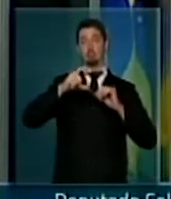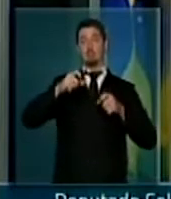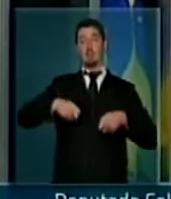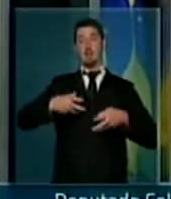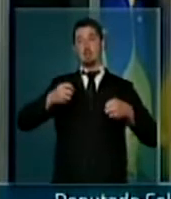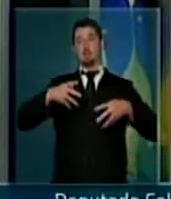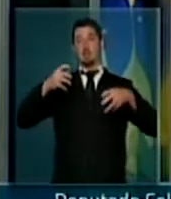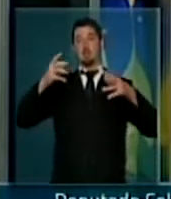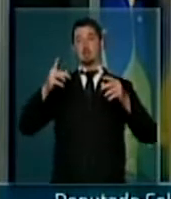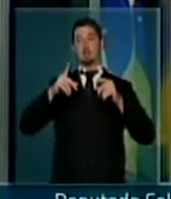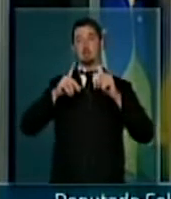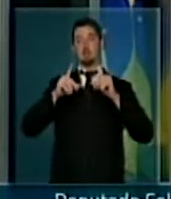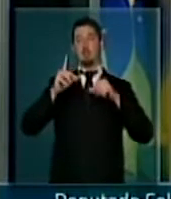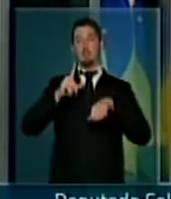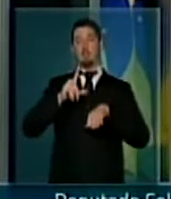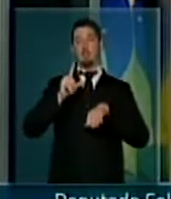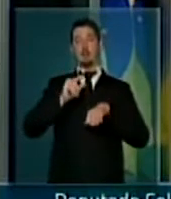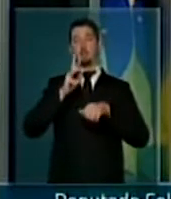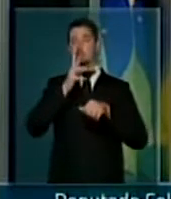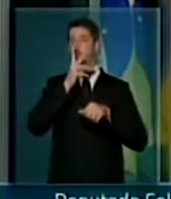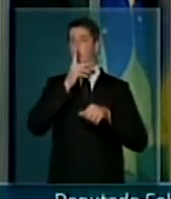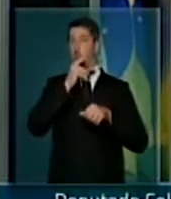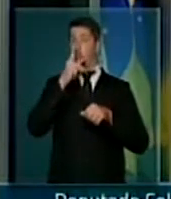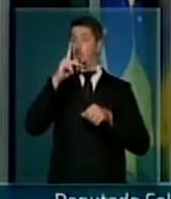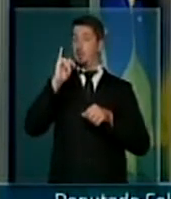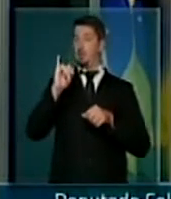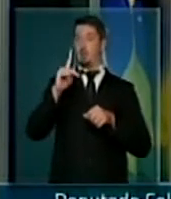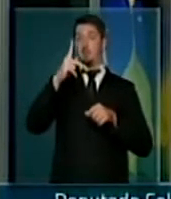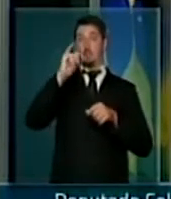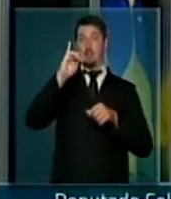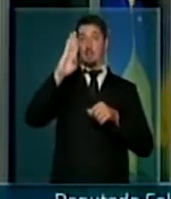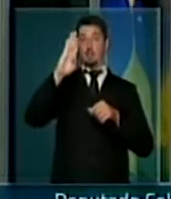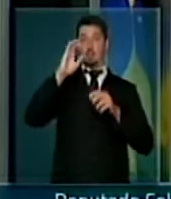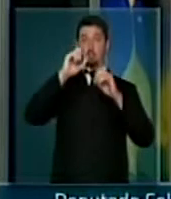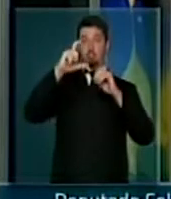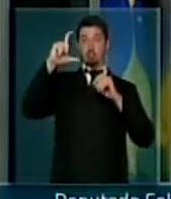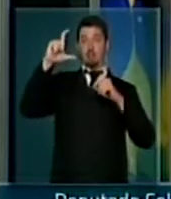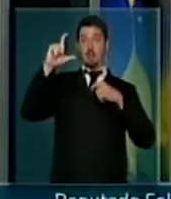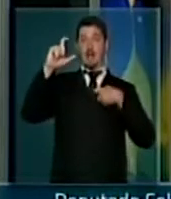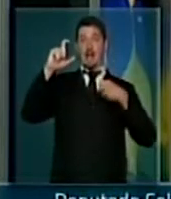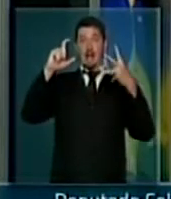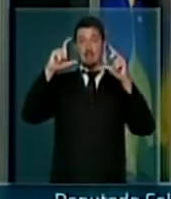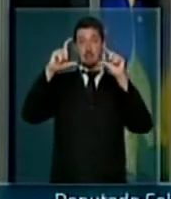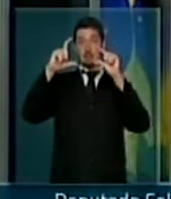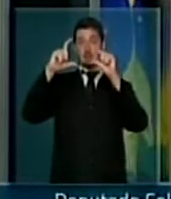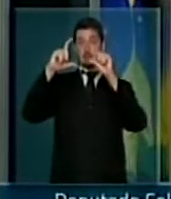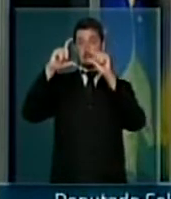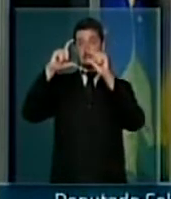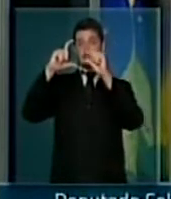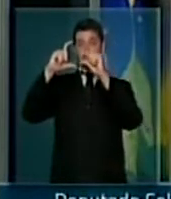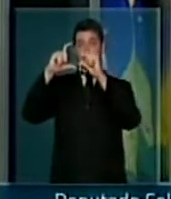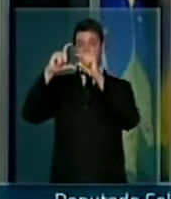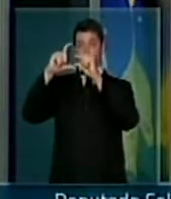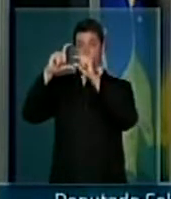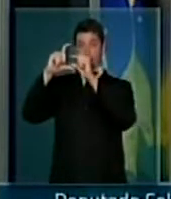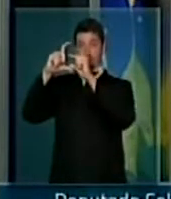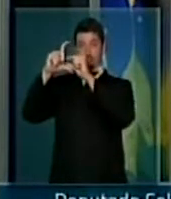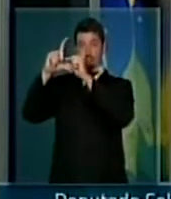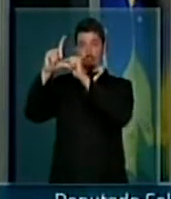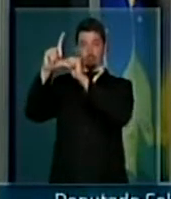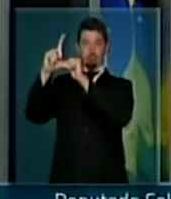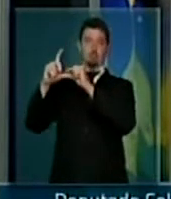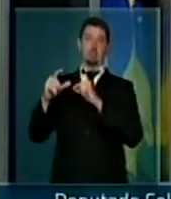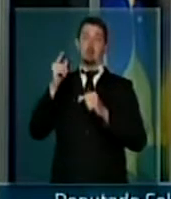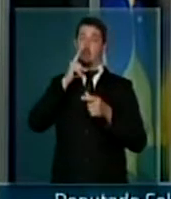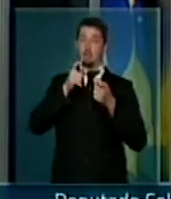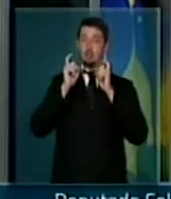num ritmo inferior do PIB, com metas de gastos e melhora